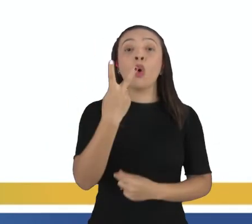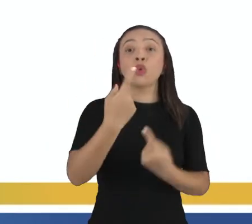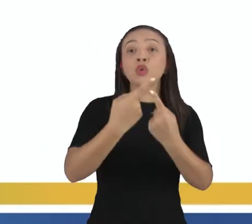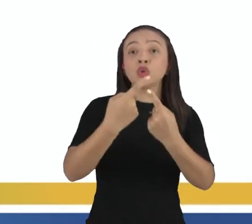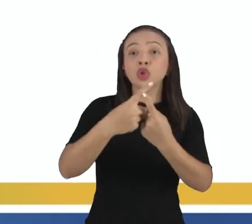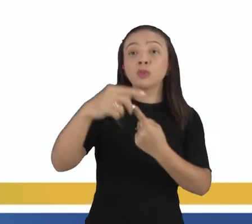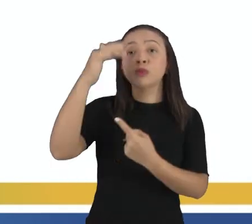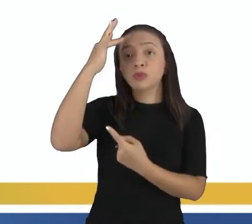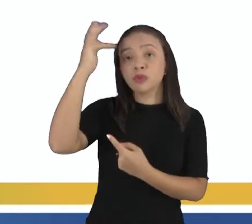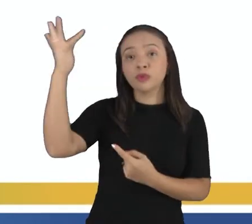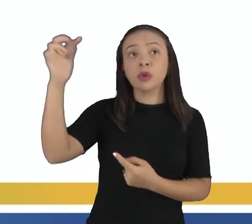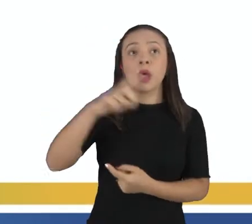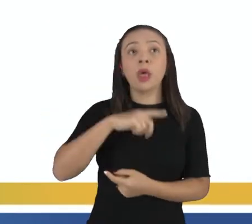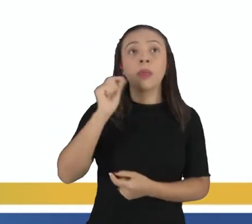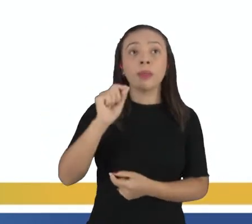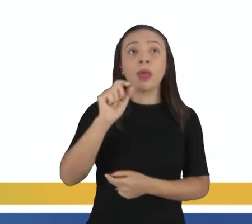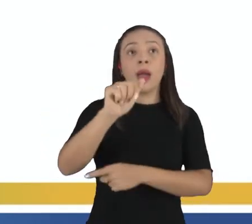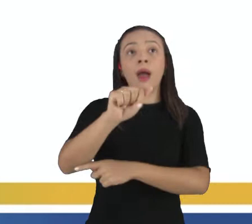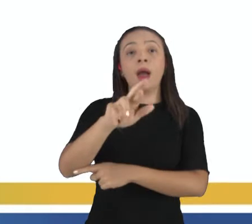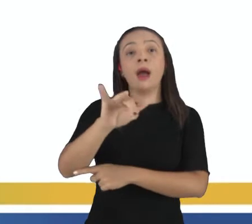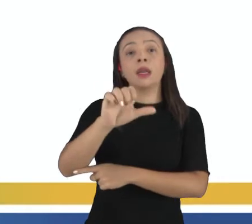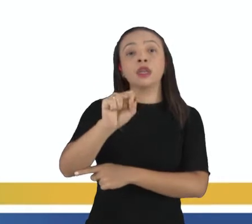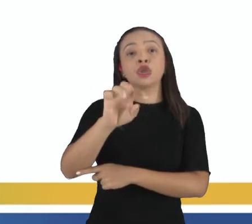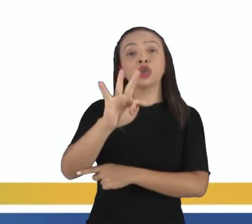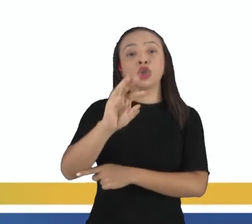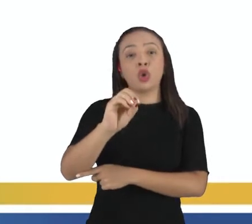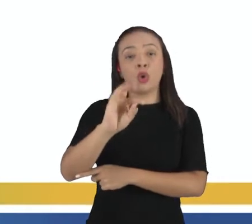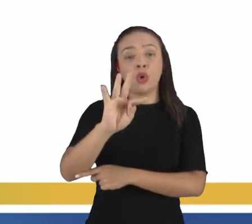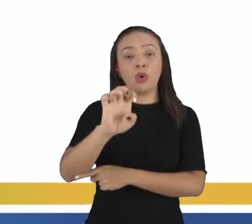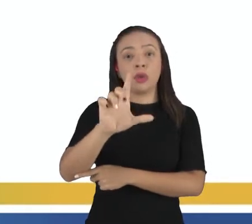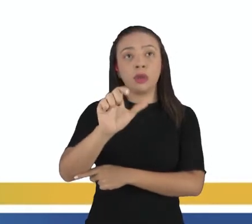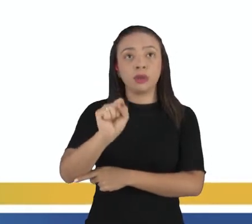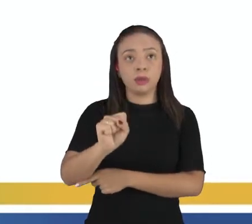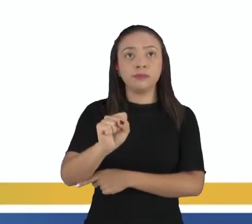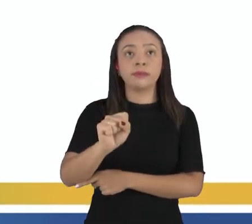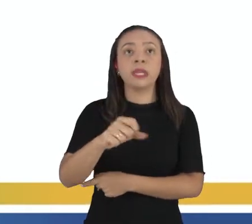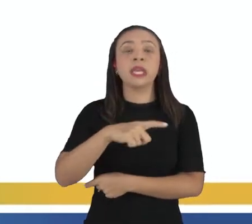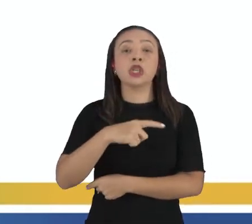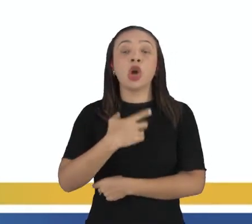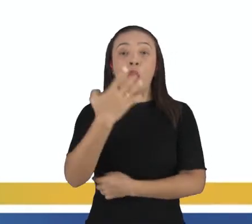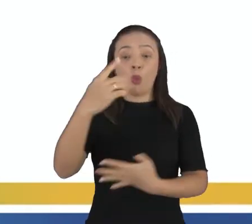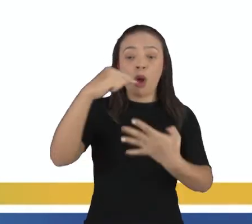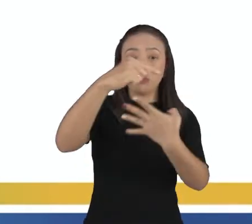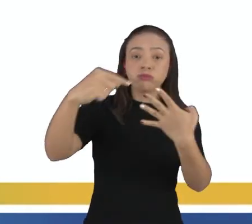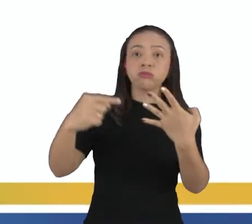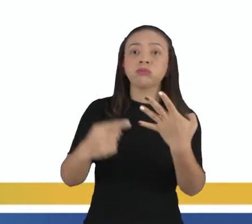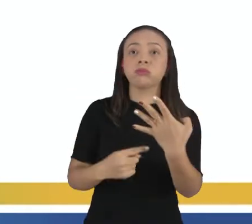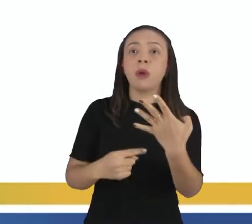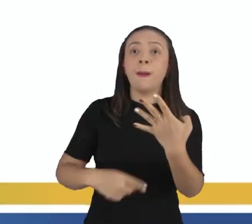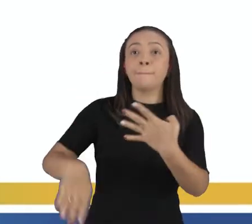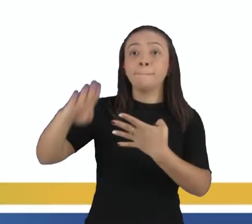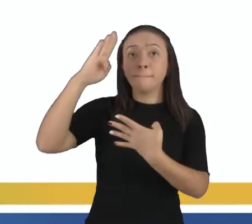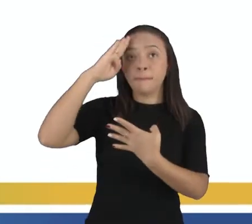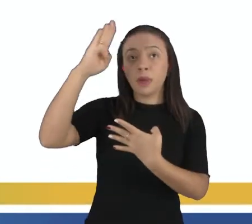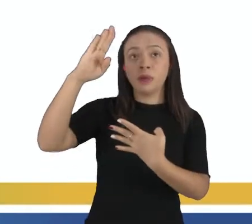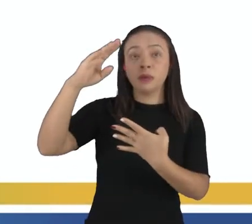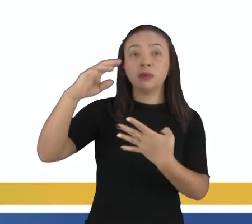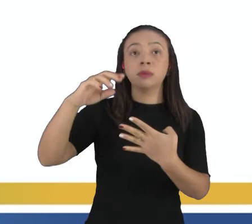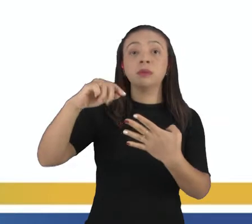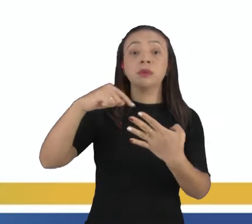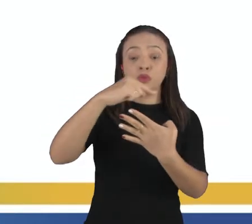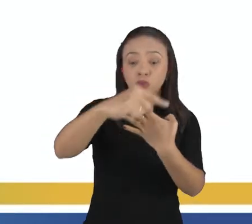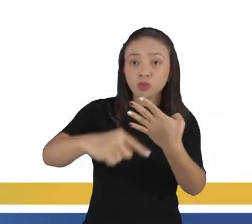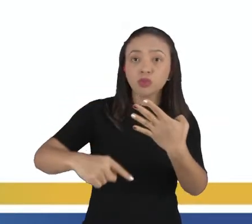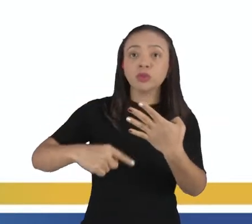modelos filosóficos. Nós temos aqui Aristóteles, que ele vem com a teoria dos 4 elementos fundamentais, que a partir deles ele vem